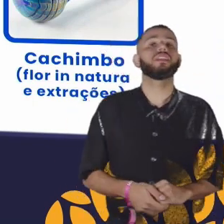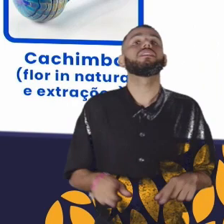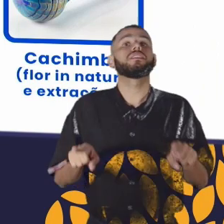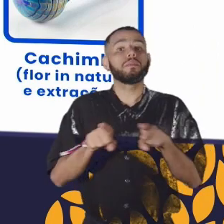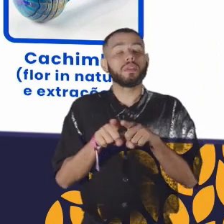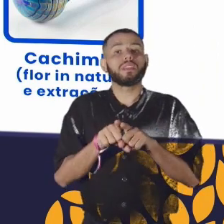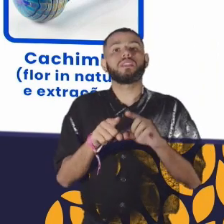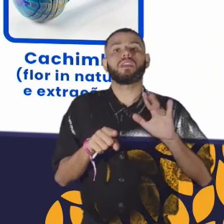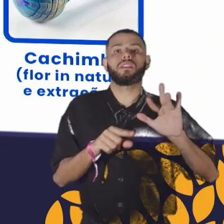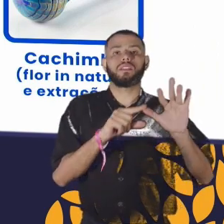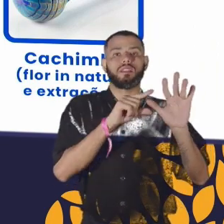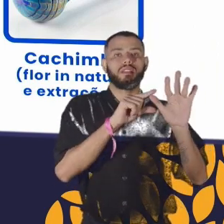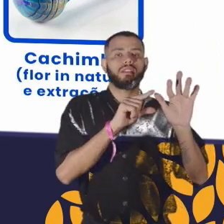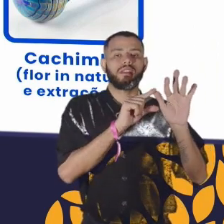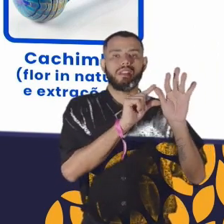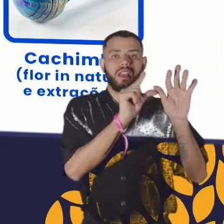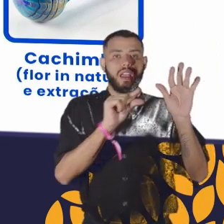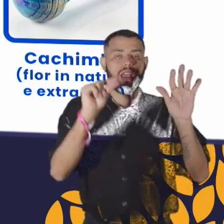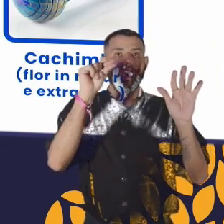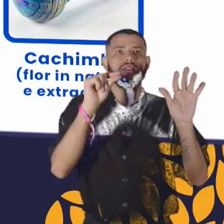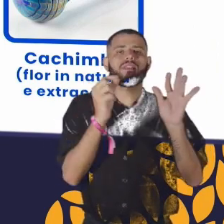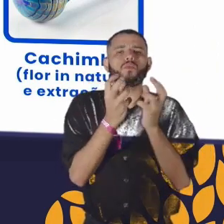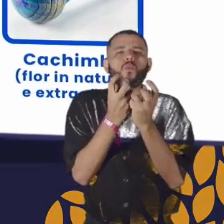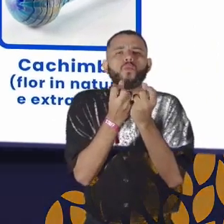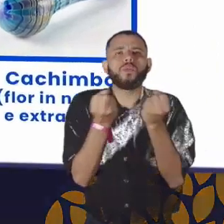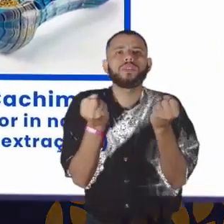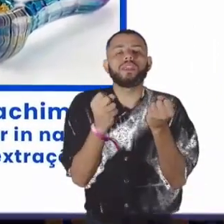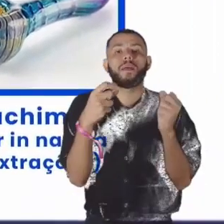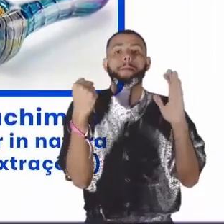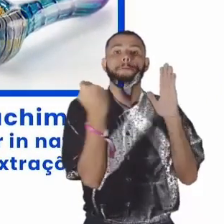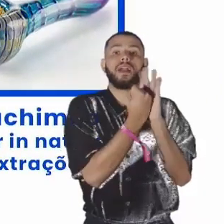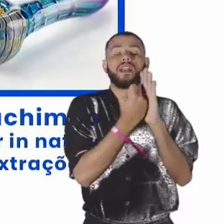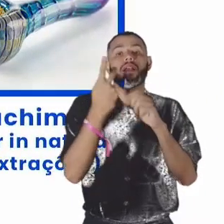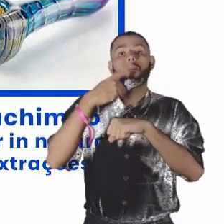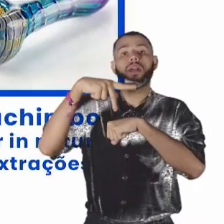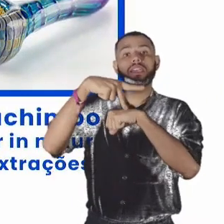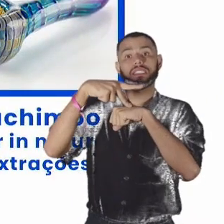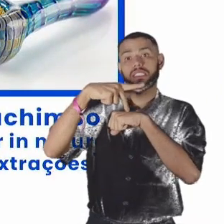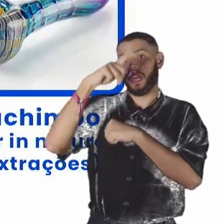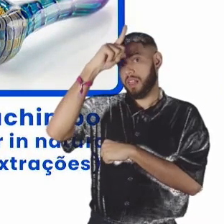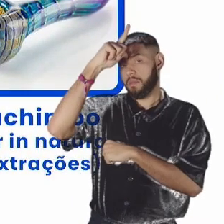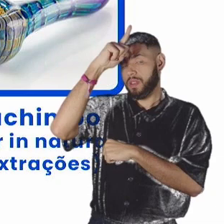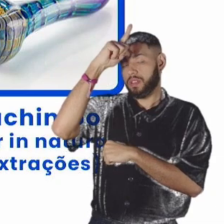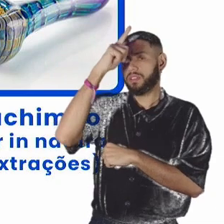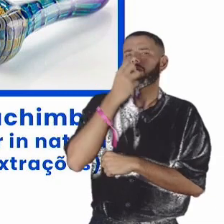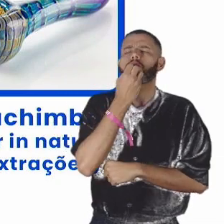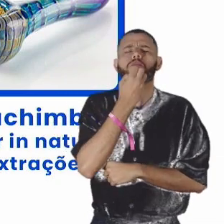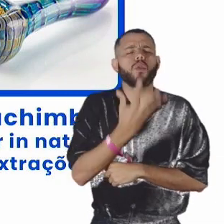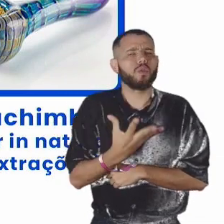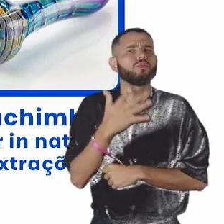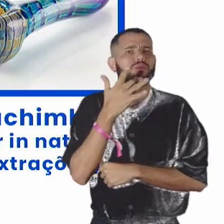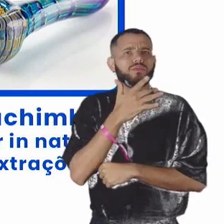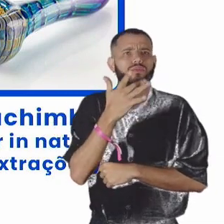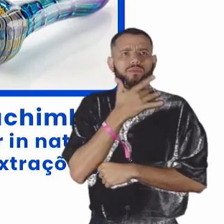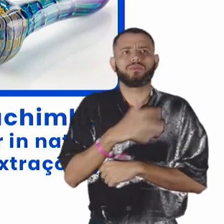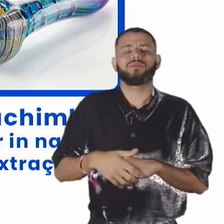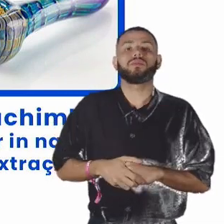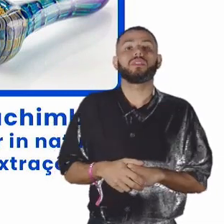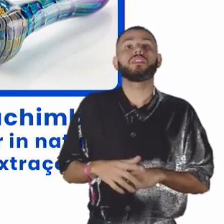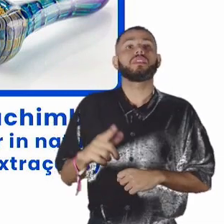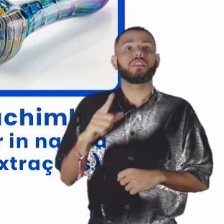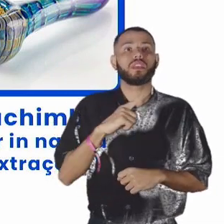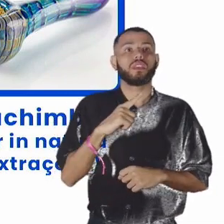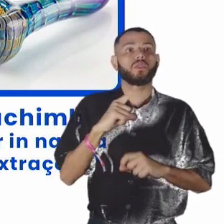secas. Esse aqui é de uma marca alemã, muito bom. Já vamos falar um pouco mais dele. Nós temos os DABs, que são